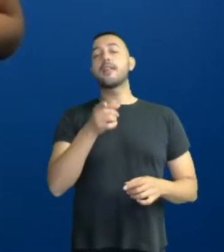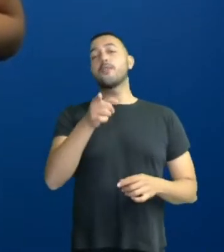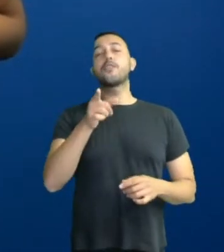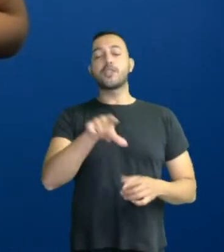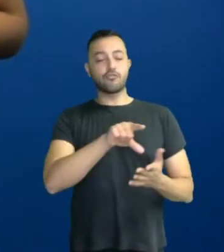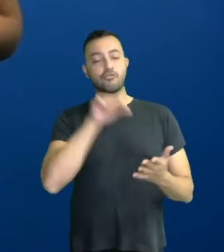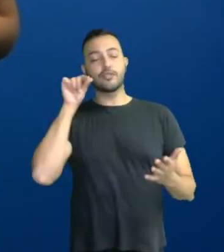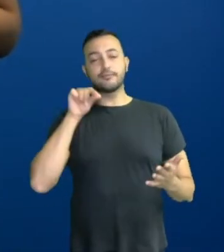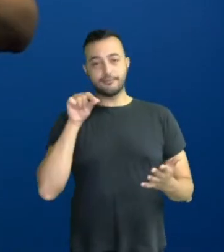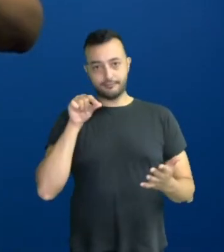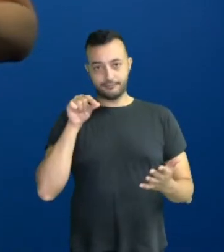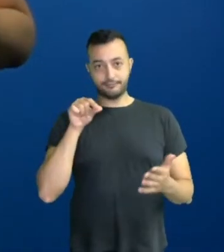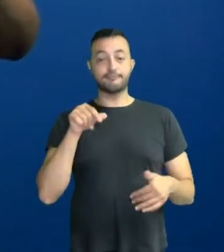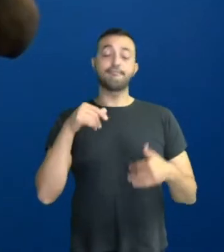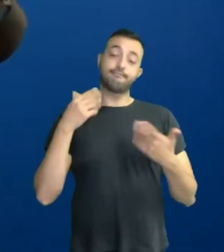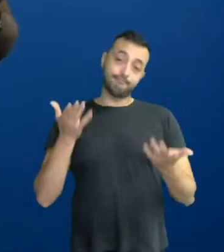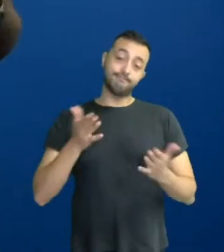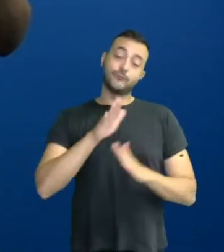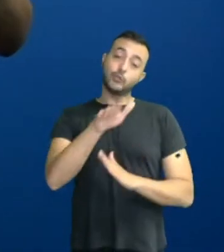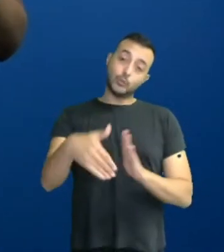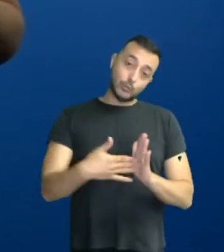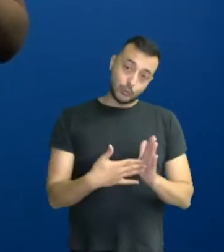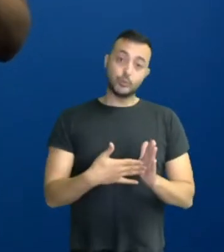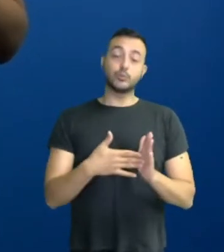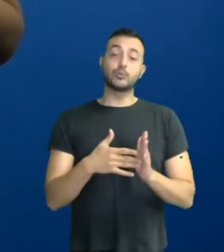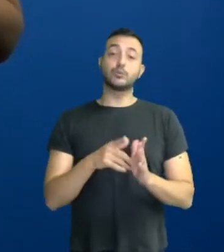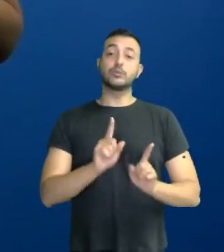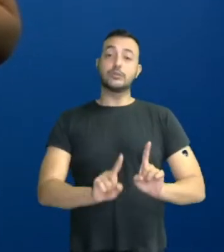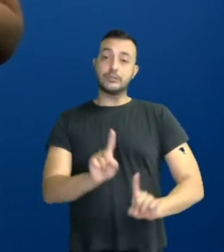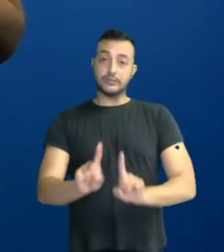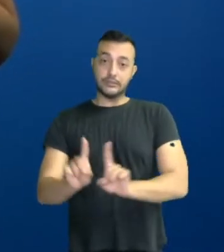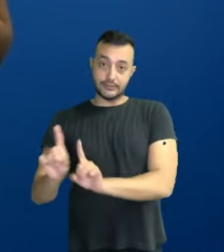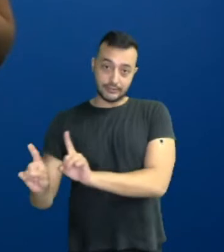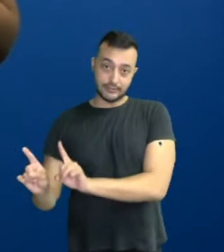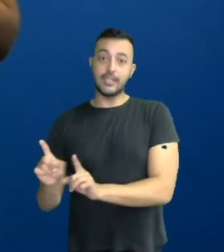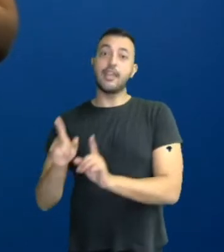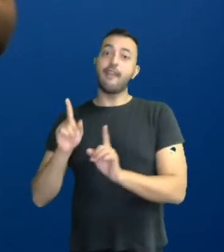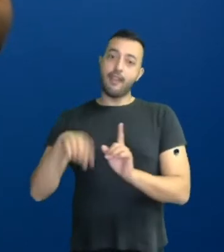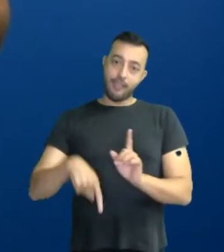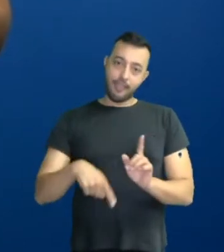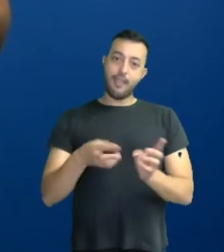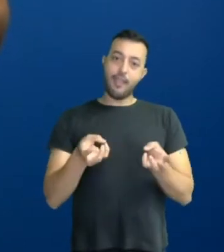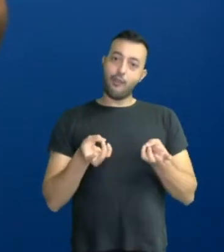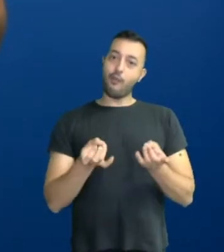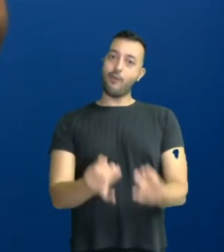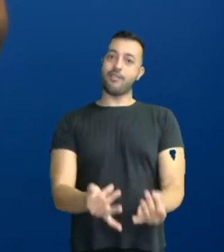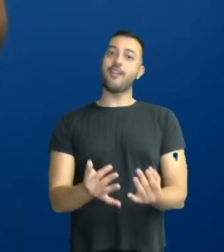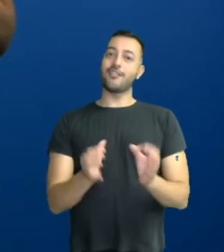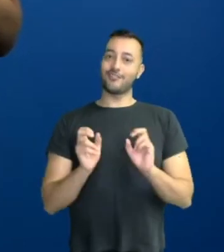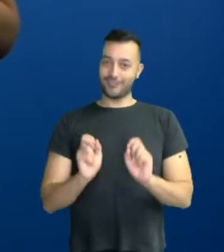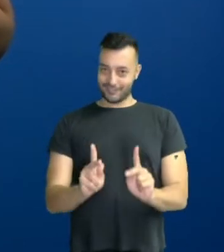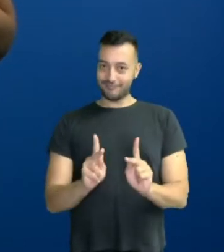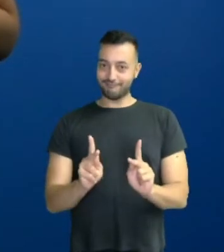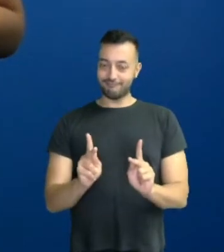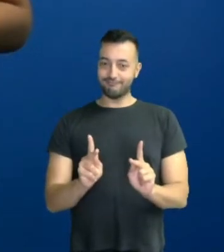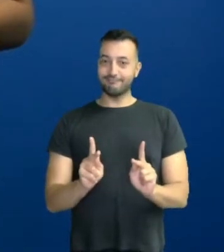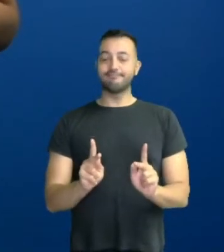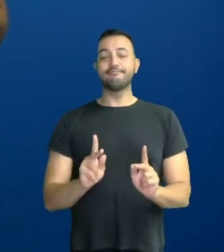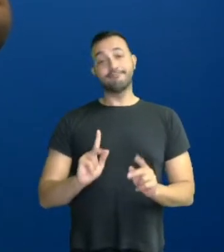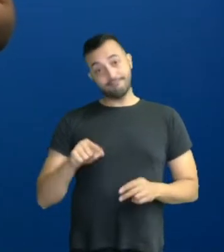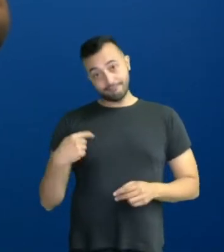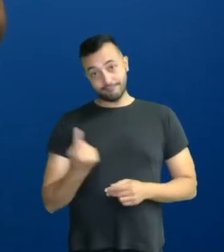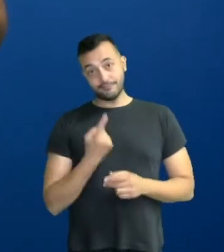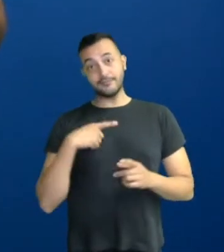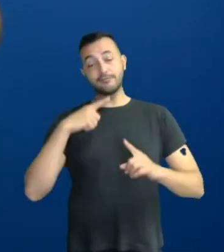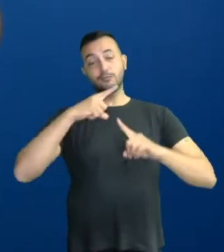ter? Ok? Então, tudo isso se chama probabilidade, princípio da contagem. Ok? Por isso, nós usamos